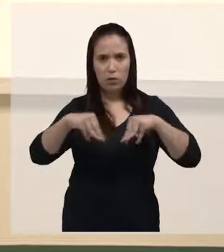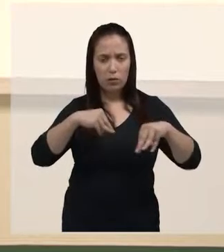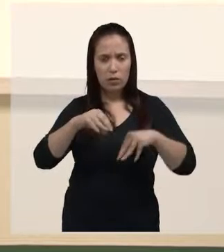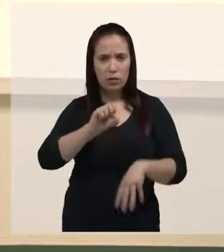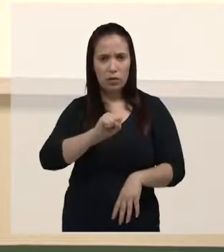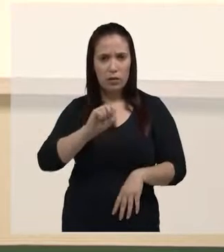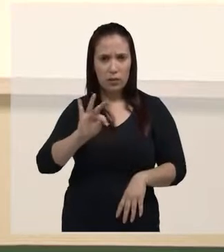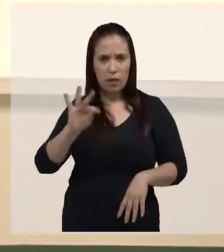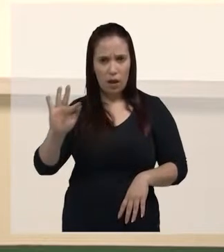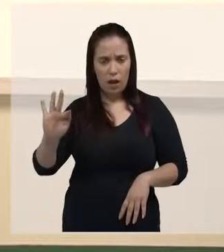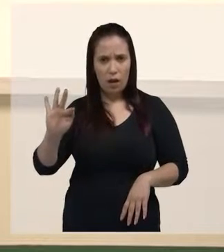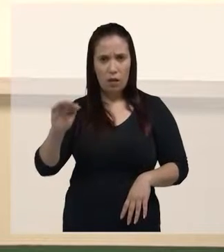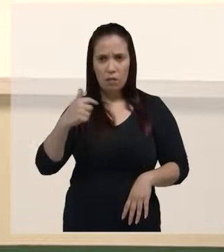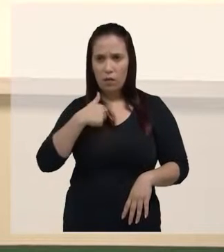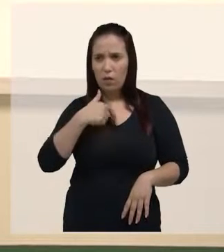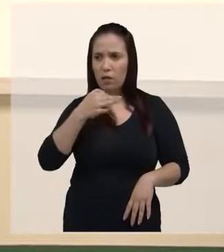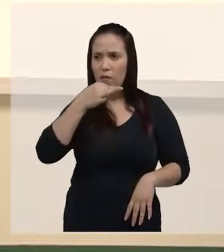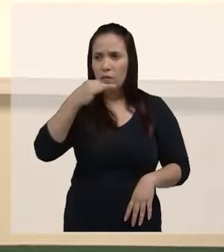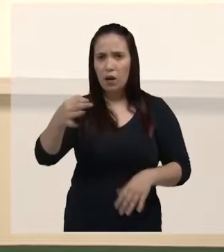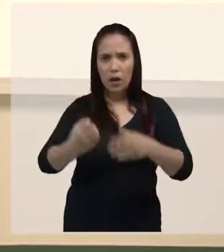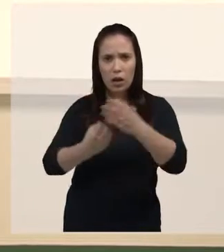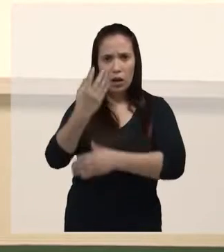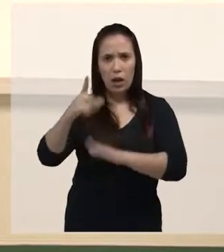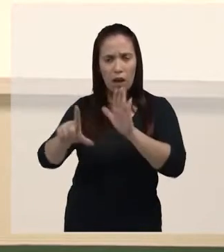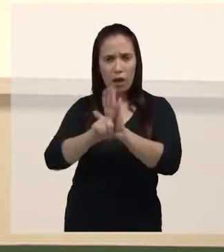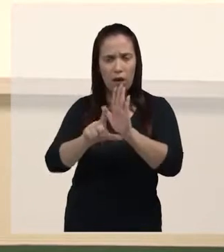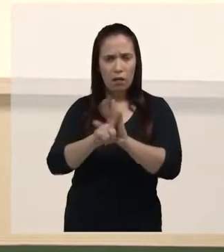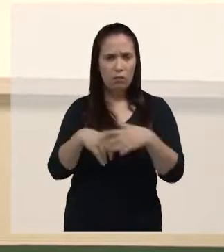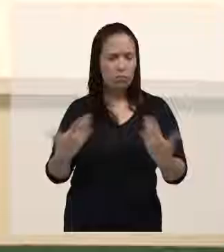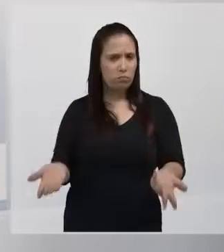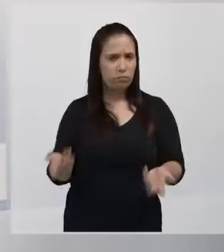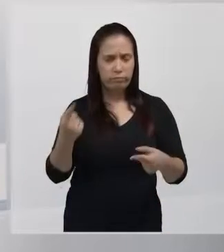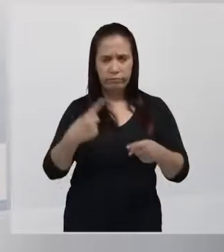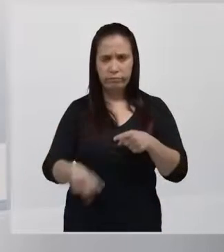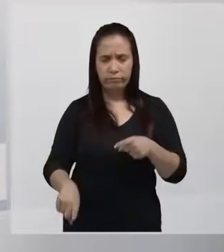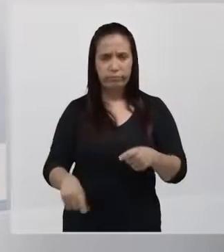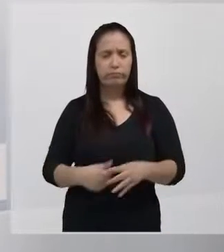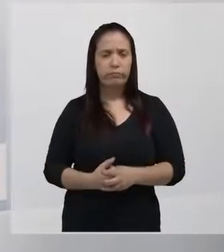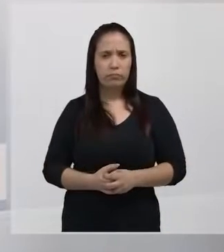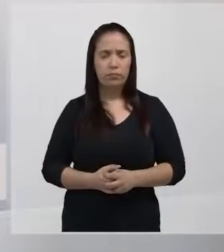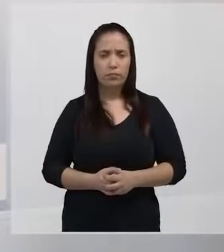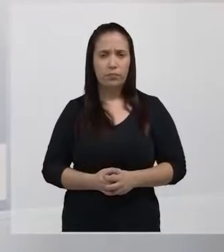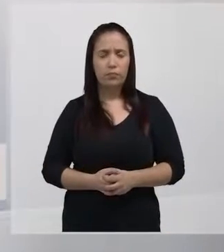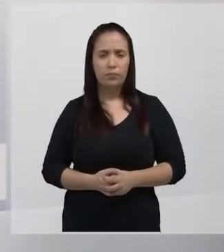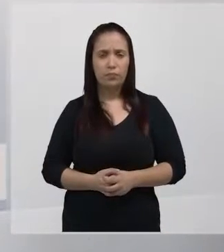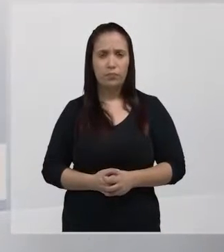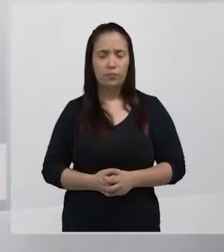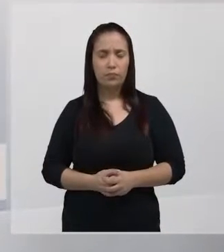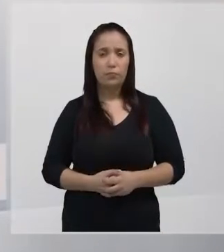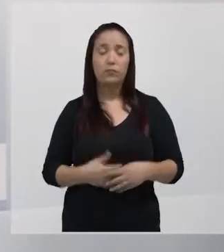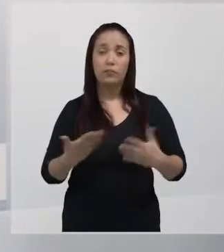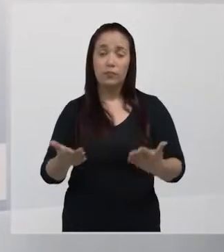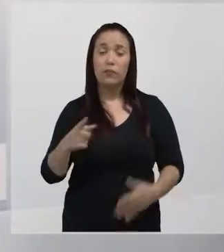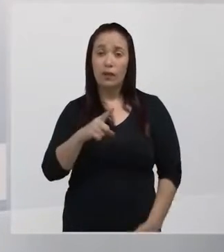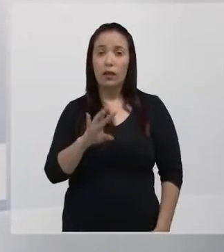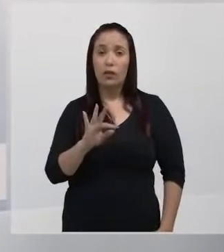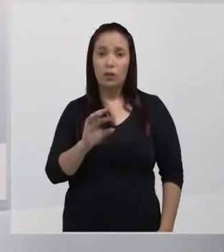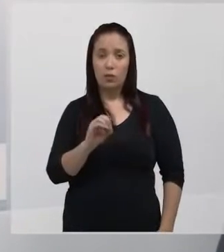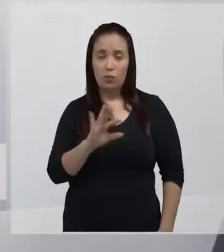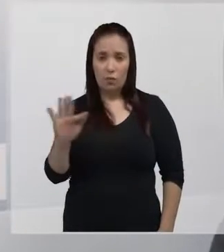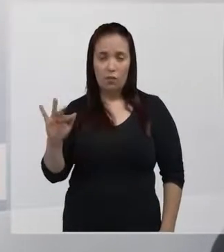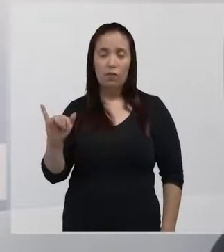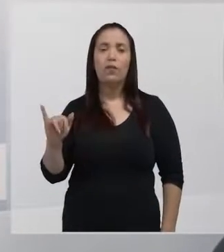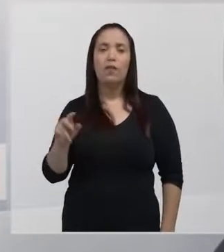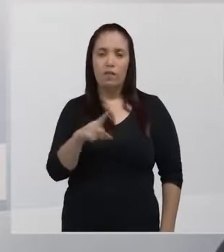fórum para todas as autoridades. Detalhe, antes do final do ano, Dias Toffoli será o presidente